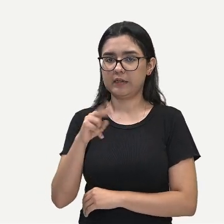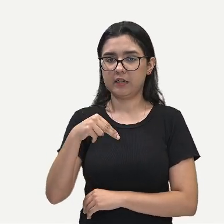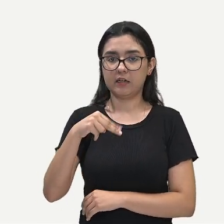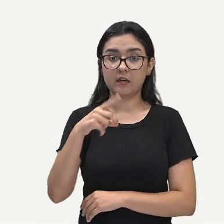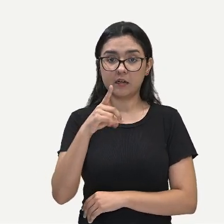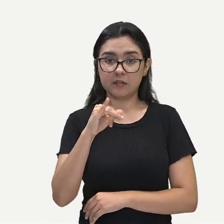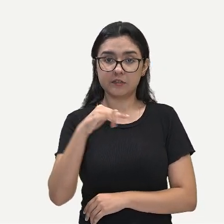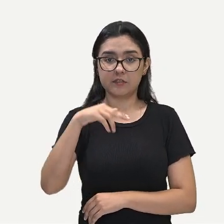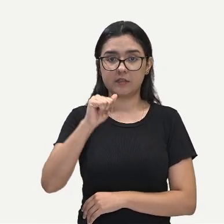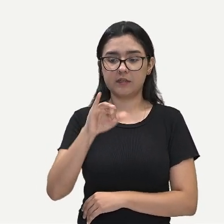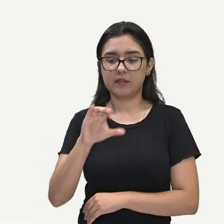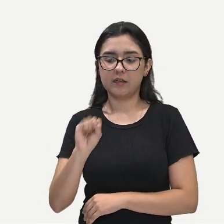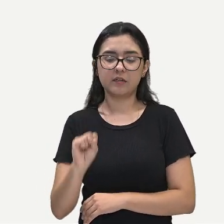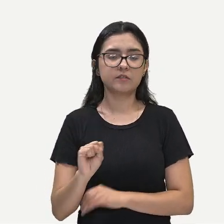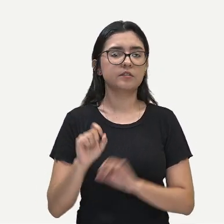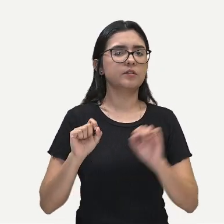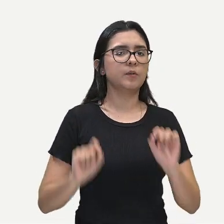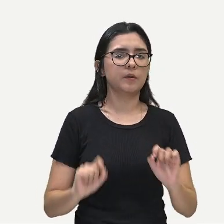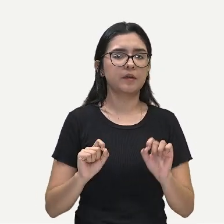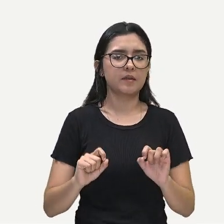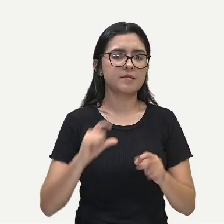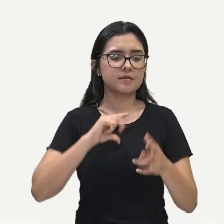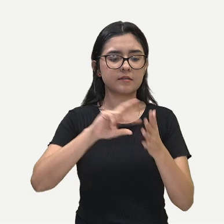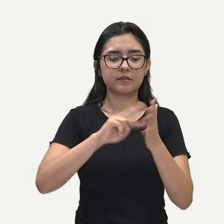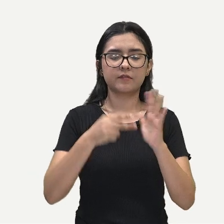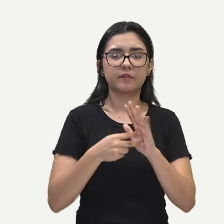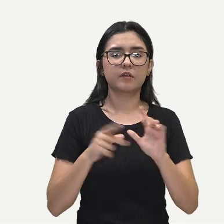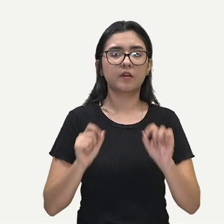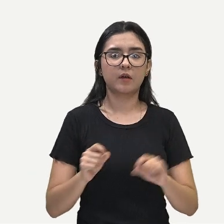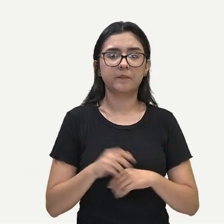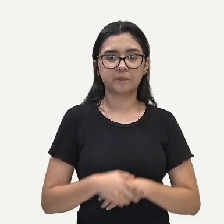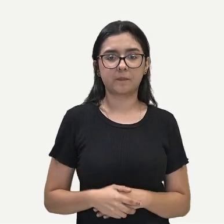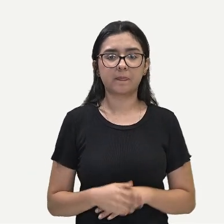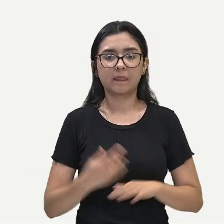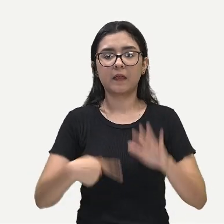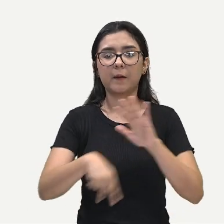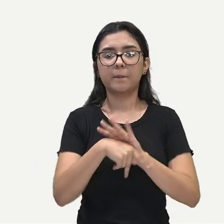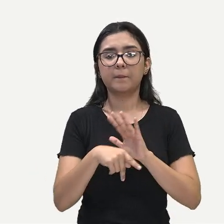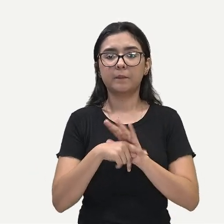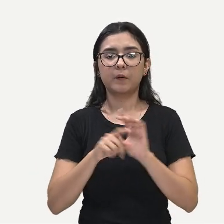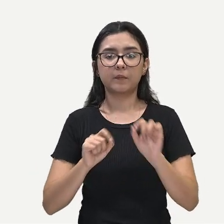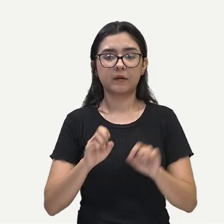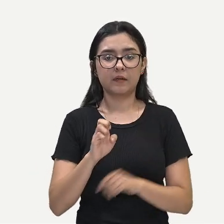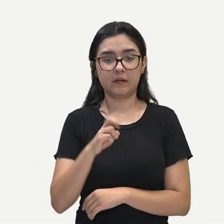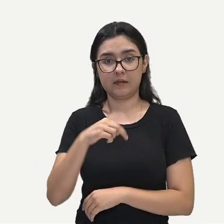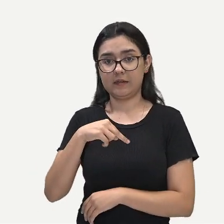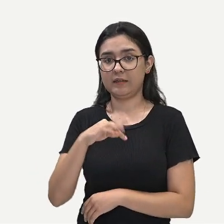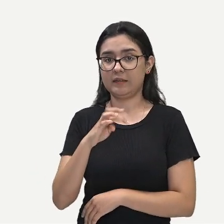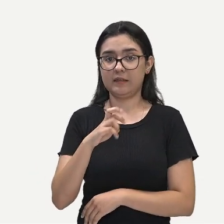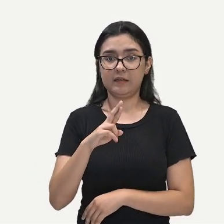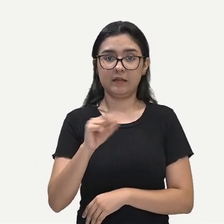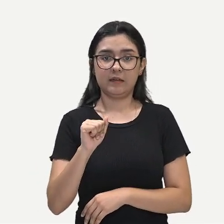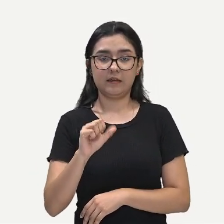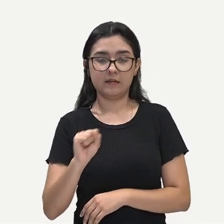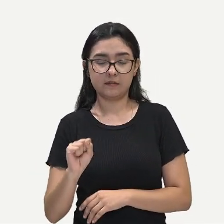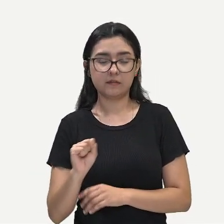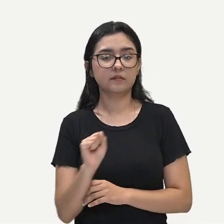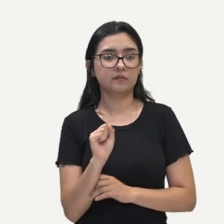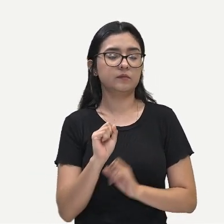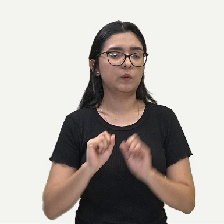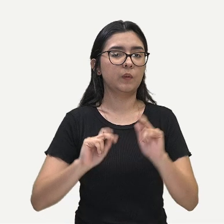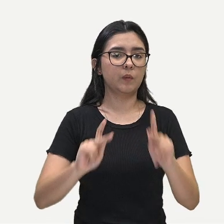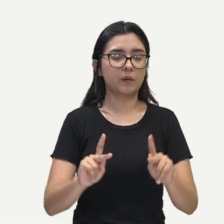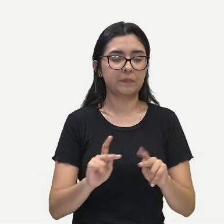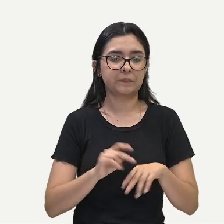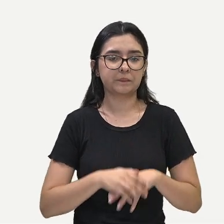cardinales, nós vamos falar que eles expressam unidades inteiras. Aqui não tem nada fracionado.